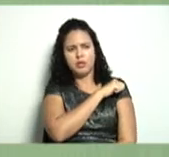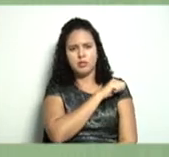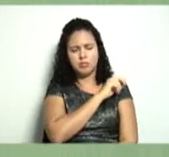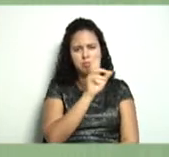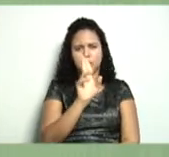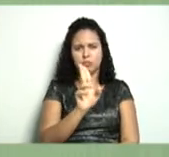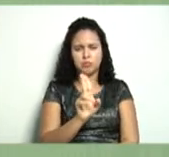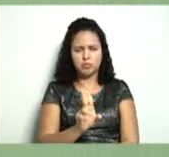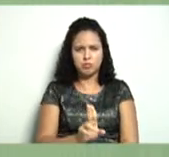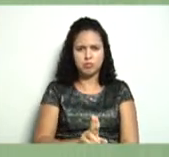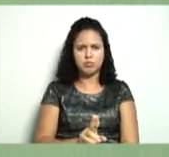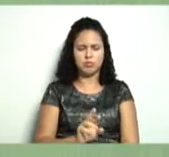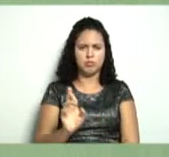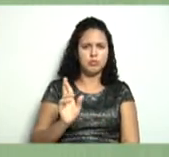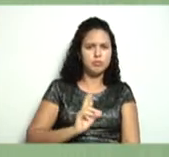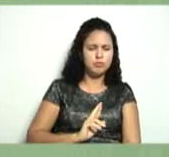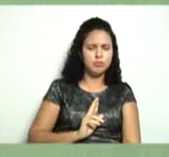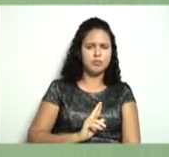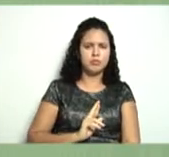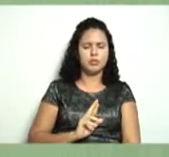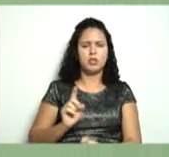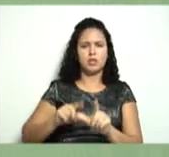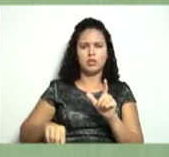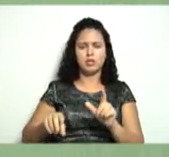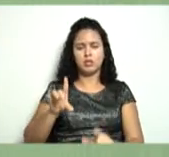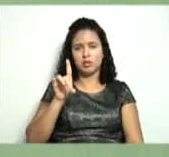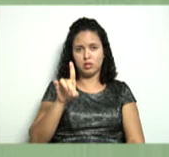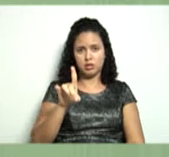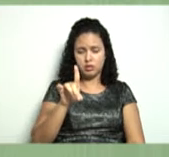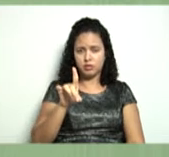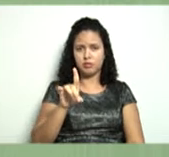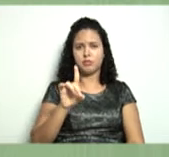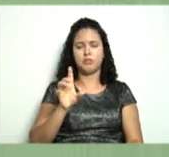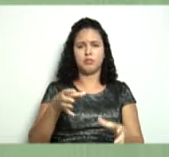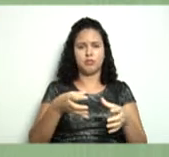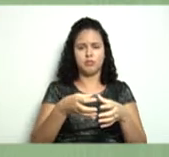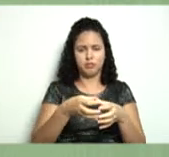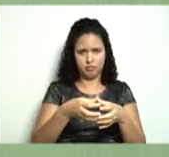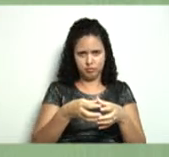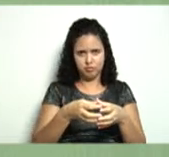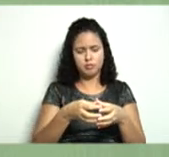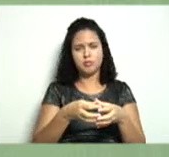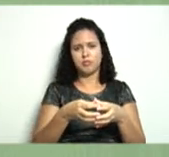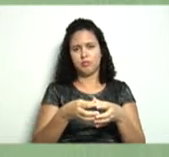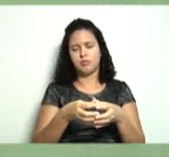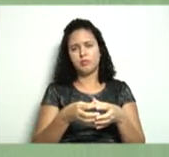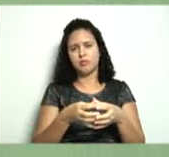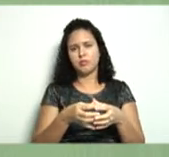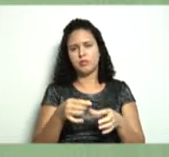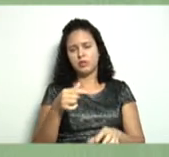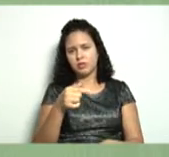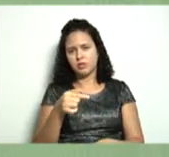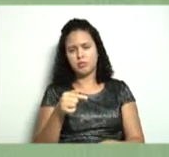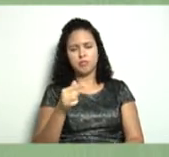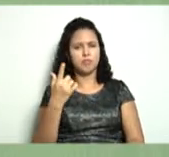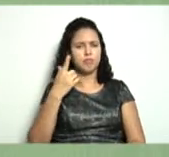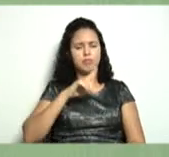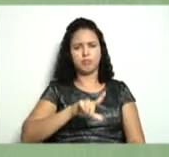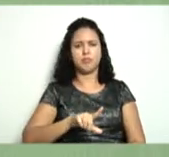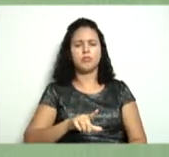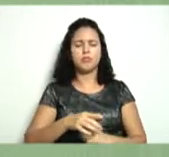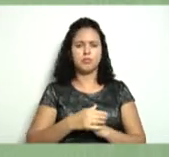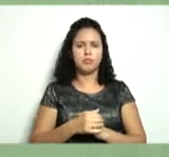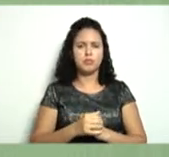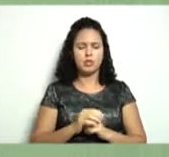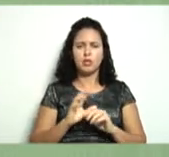Kevin responderam 5, letra D. Parabéns aí a esse grupo de 7 alunos. Os 7 acertaram. Meus parabéns. Parabéns